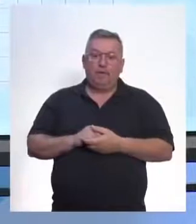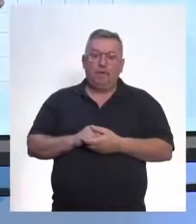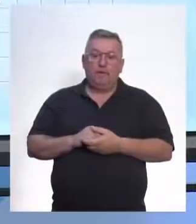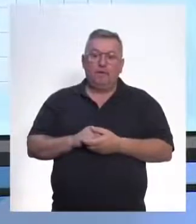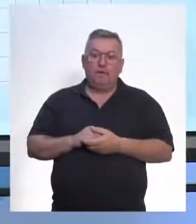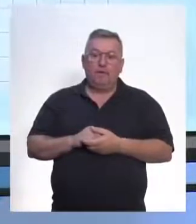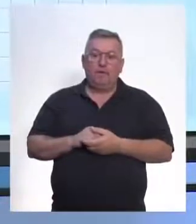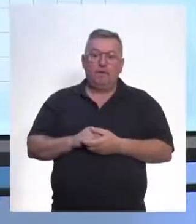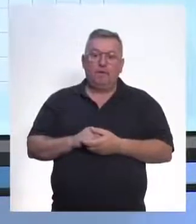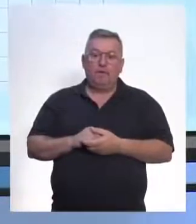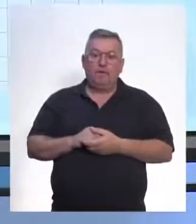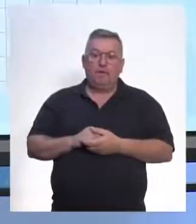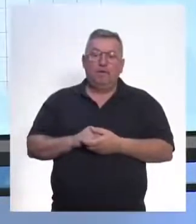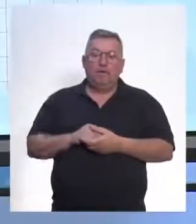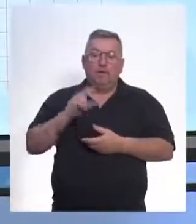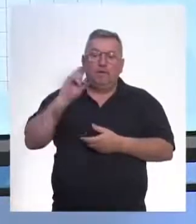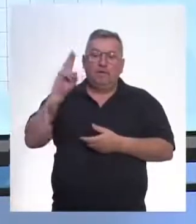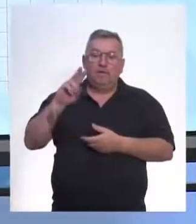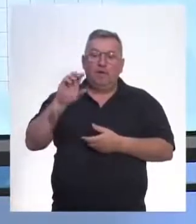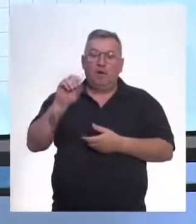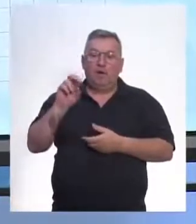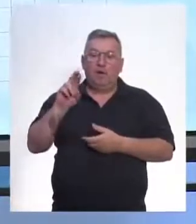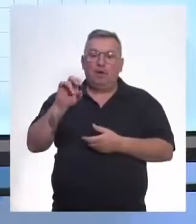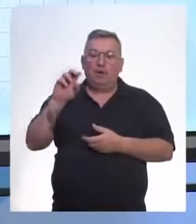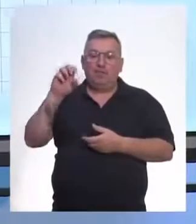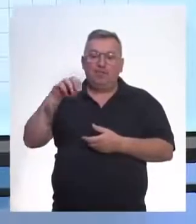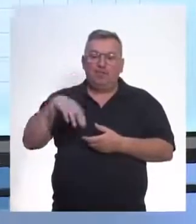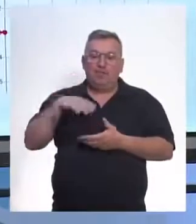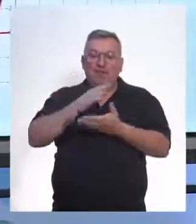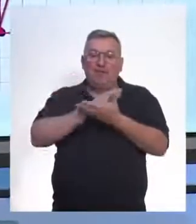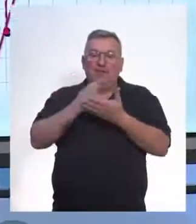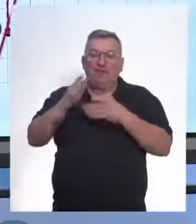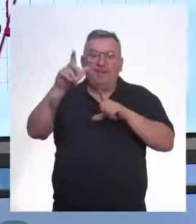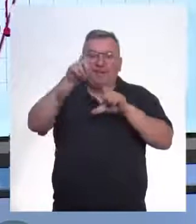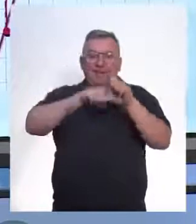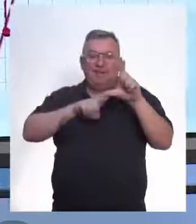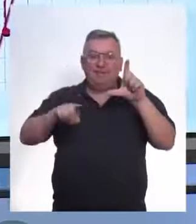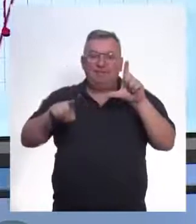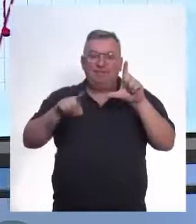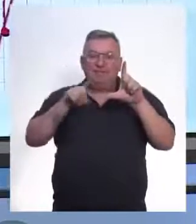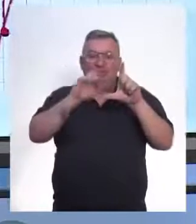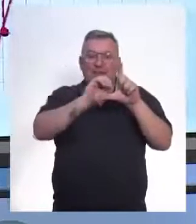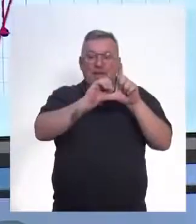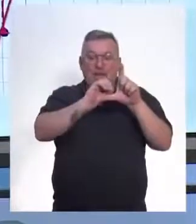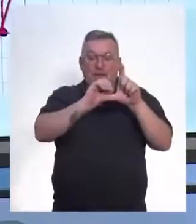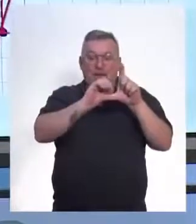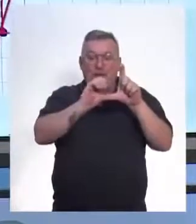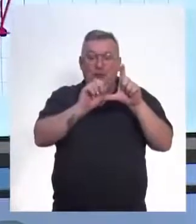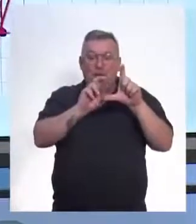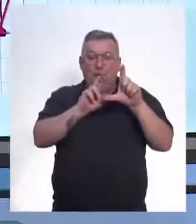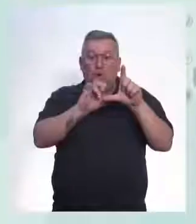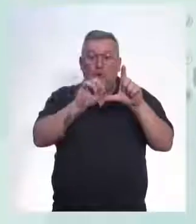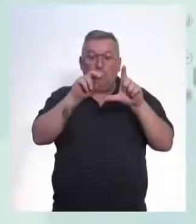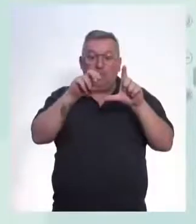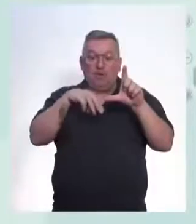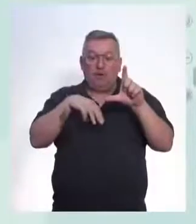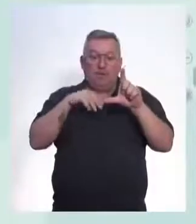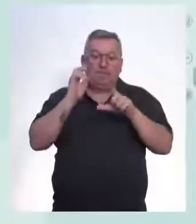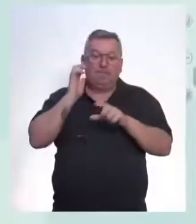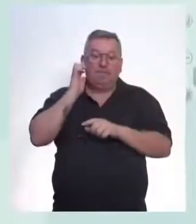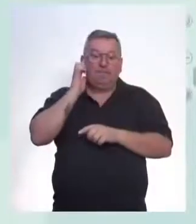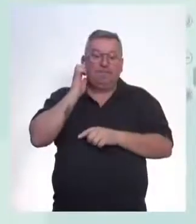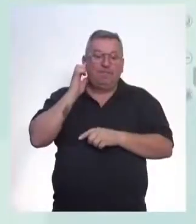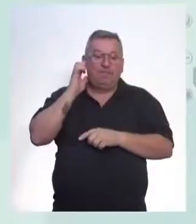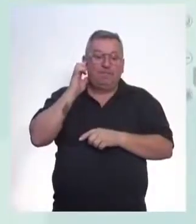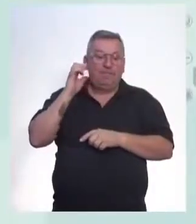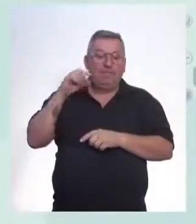aqui na origem, né, Jonas? A gente chama de origem, que é exatamente onde os dois eixos se cruzam. Isso mesmo. Tinha